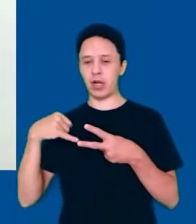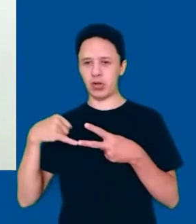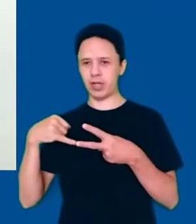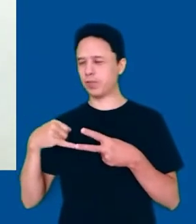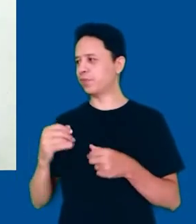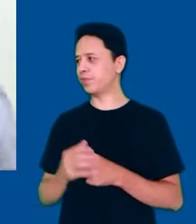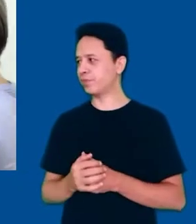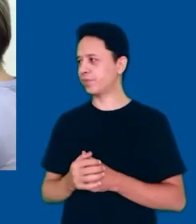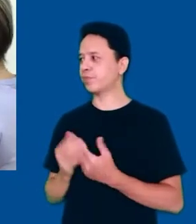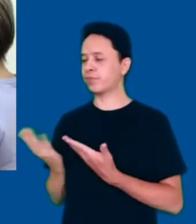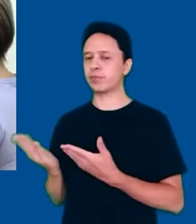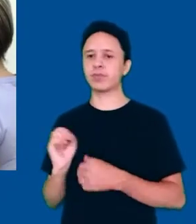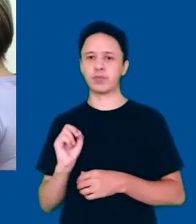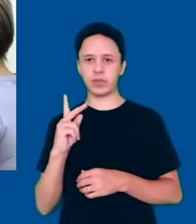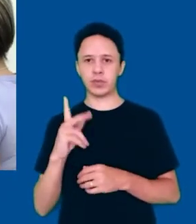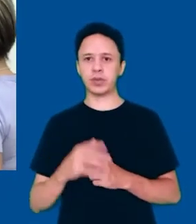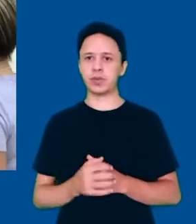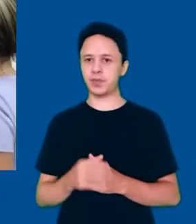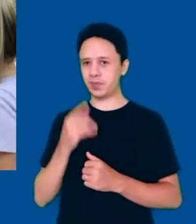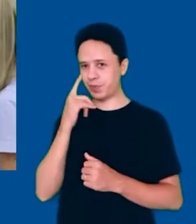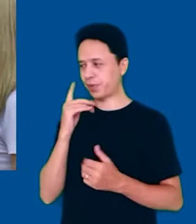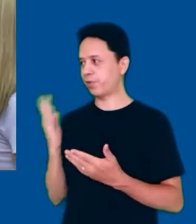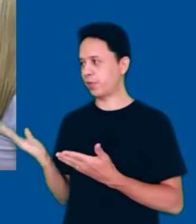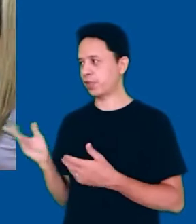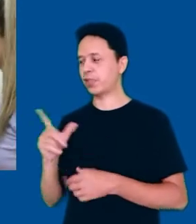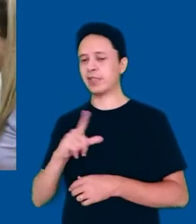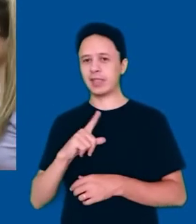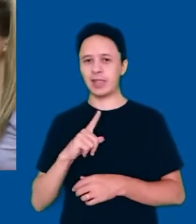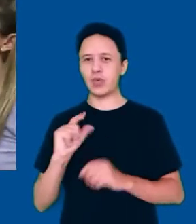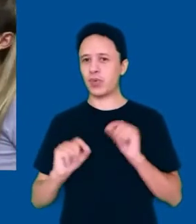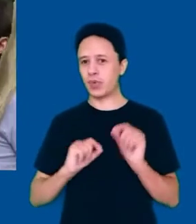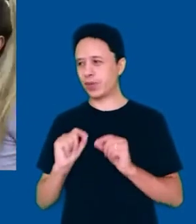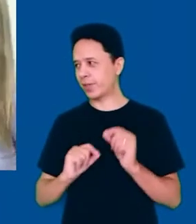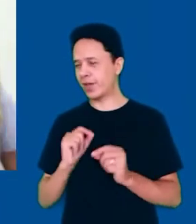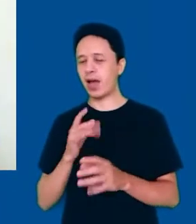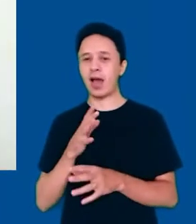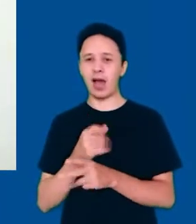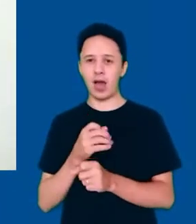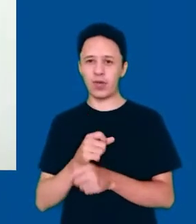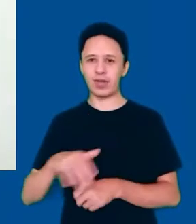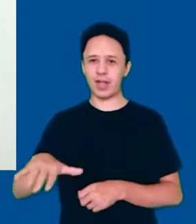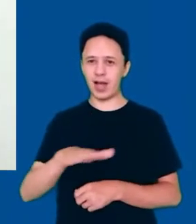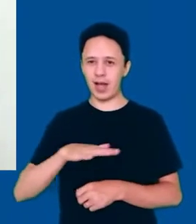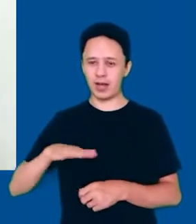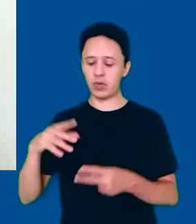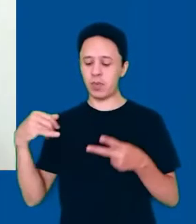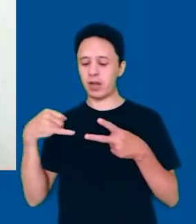por H. Ok. Então veja que aqui eu tenho então o cálculo da área